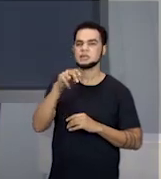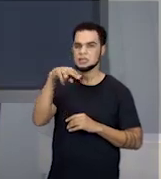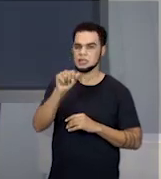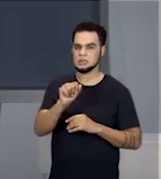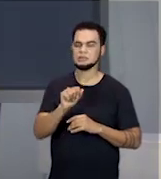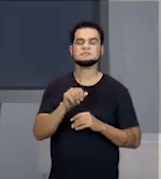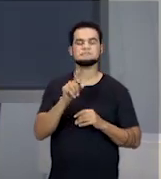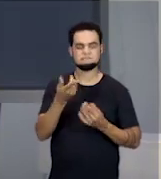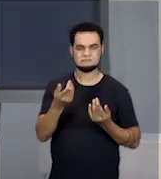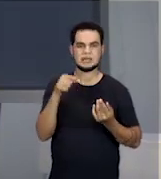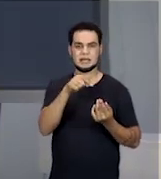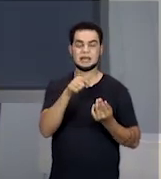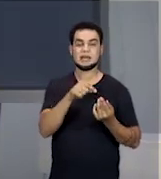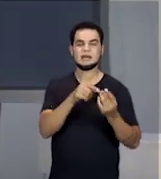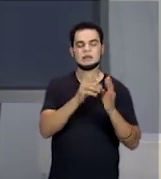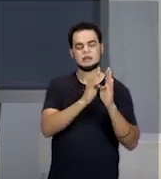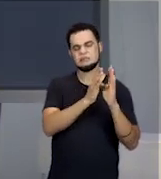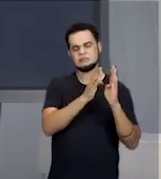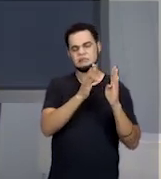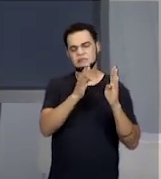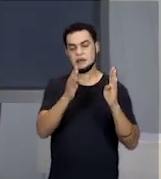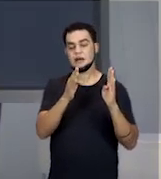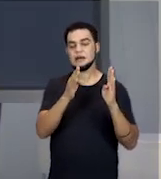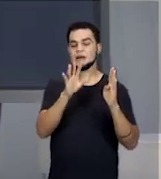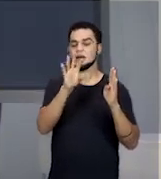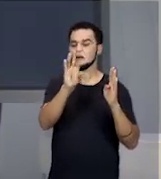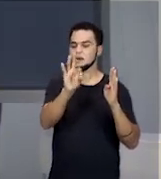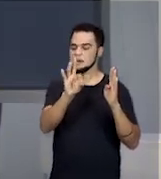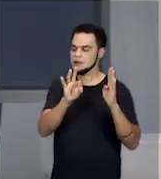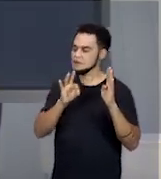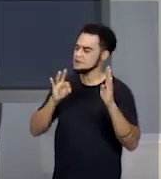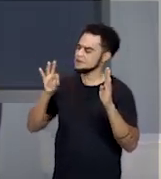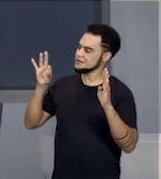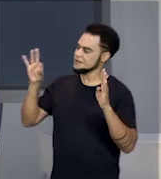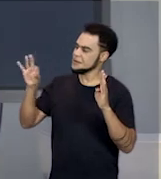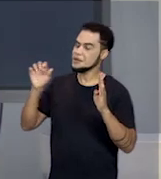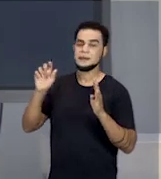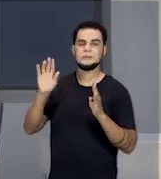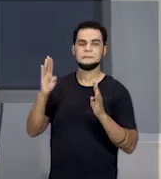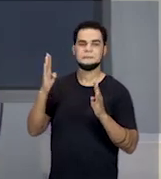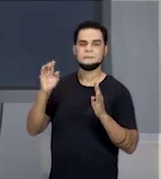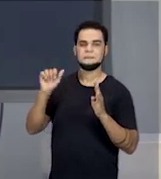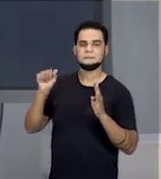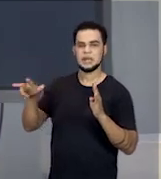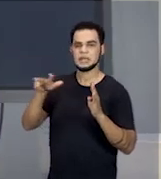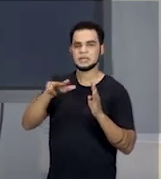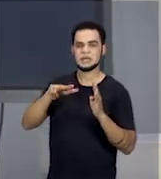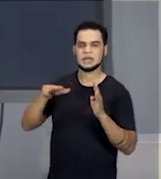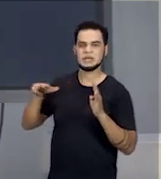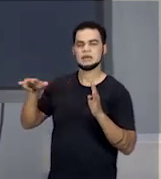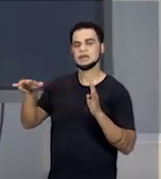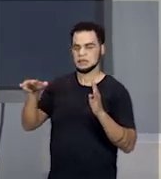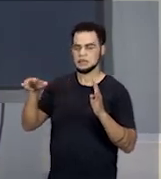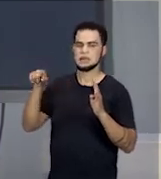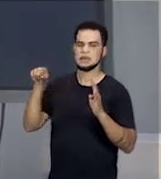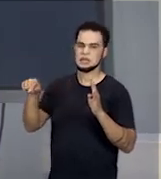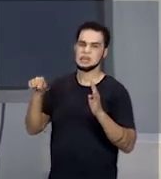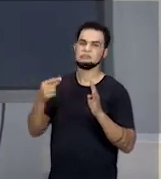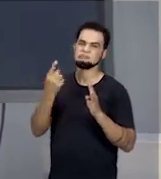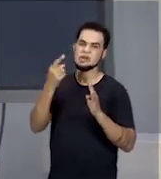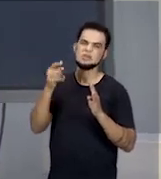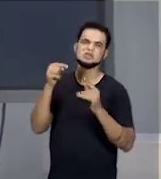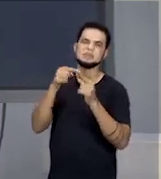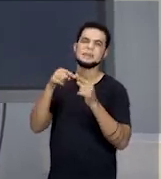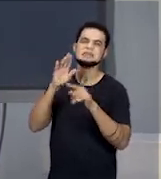dessa insulina em bactérias. Tá? Em bactérias, então, no caso aí a Escherichia coli, por exemplo, que é uma bactéria muito